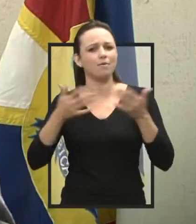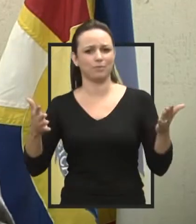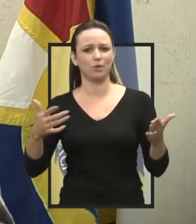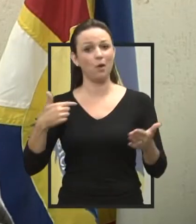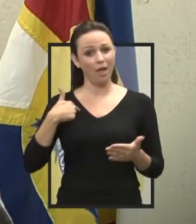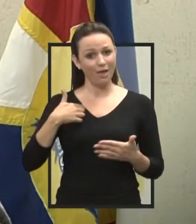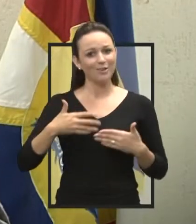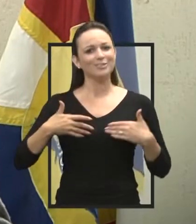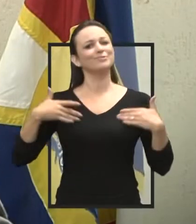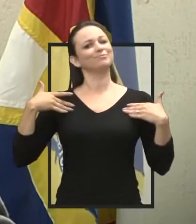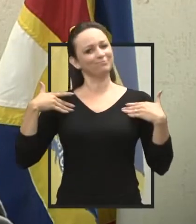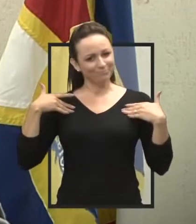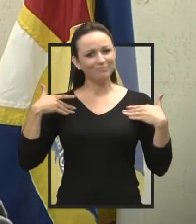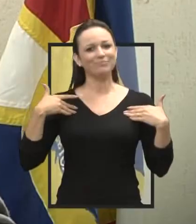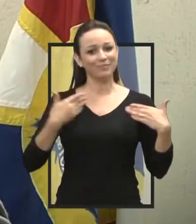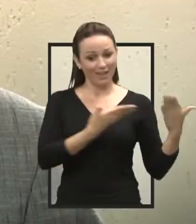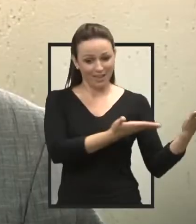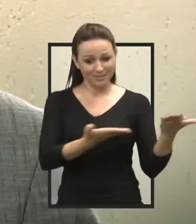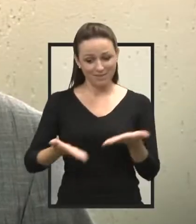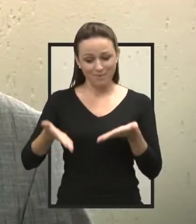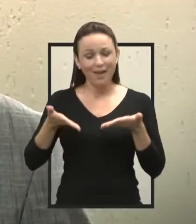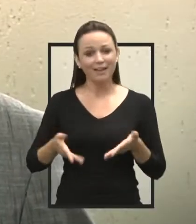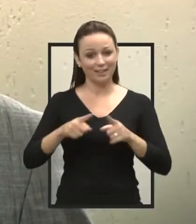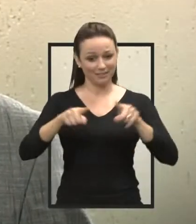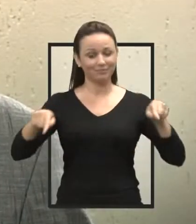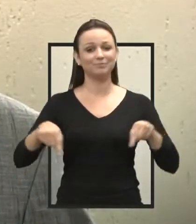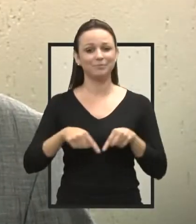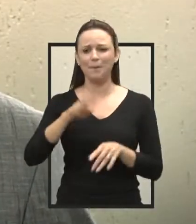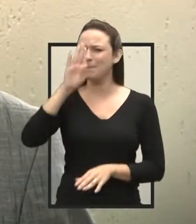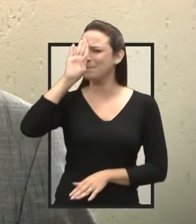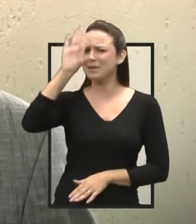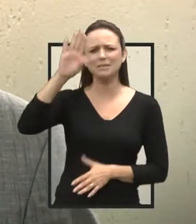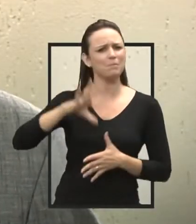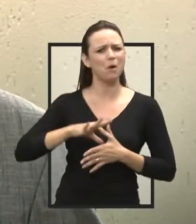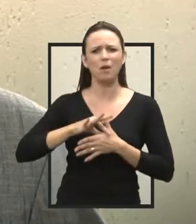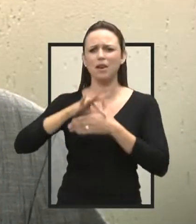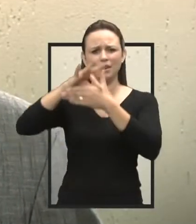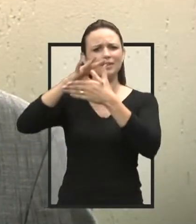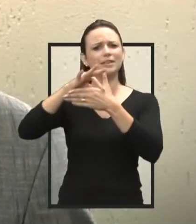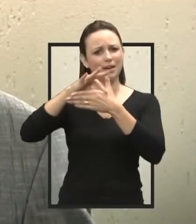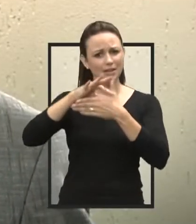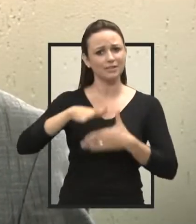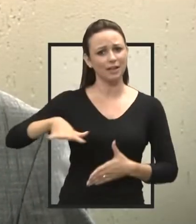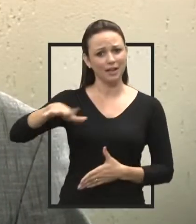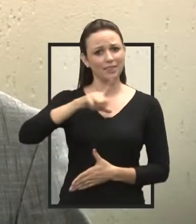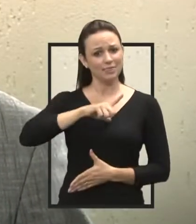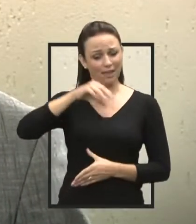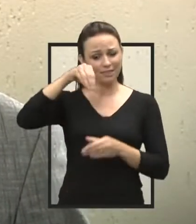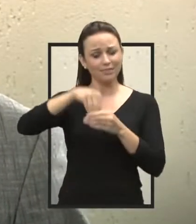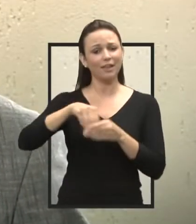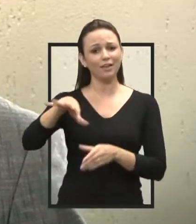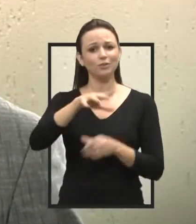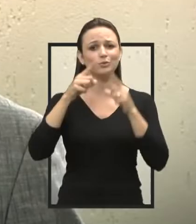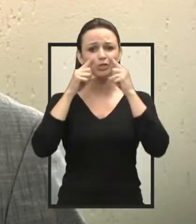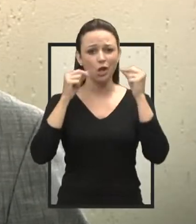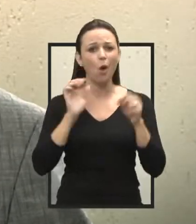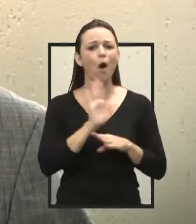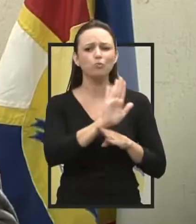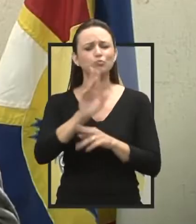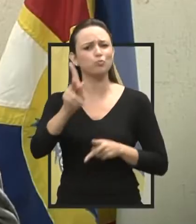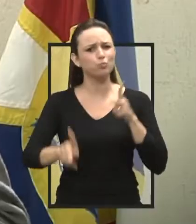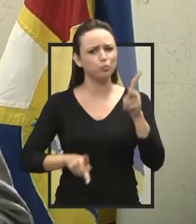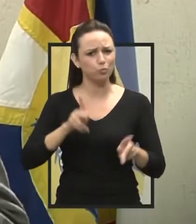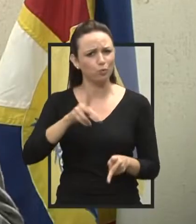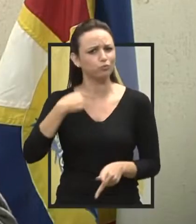de receber aqui neste gabinete as principais lideranças que a cidade apresenta para a população no seu dia a